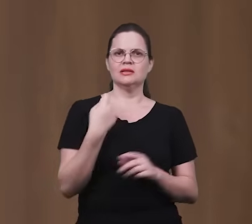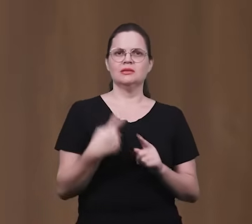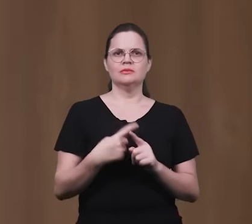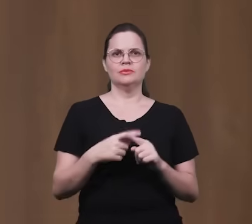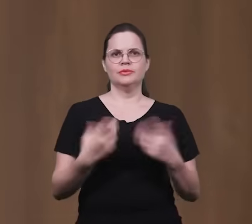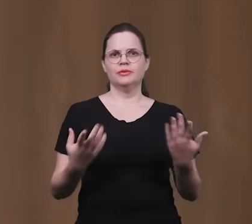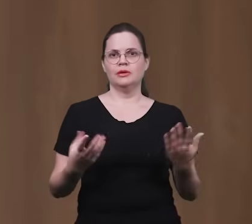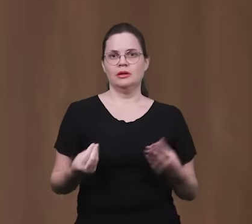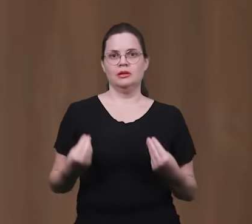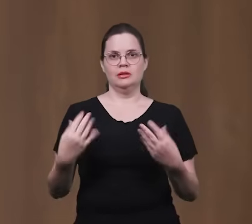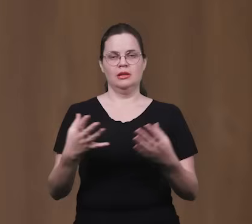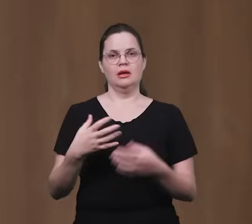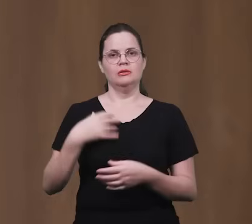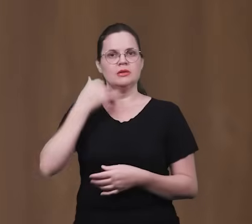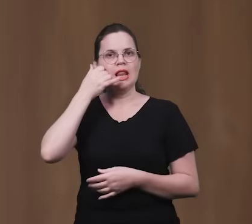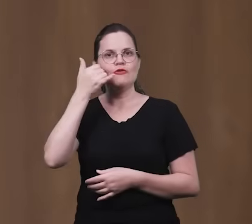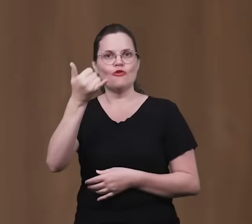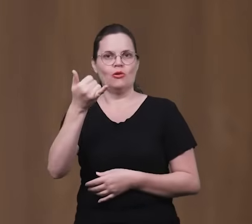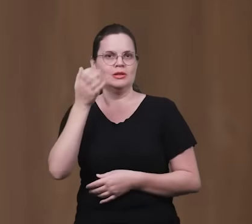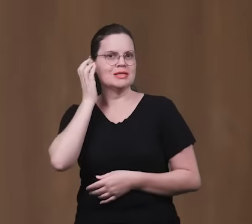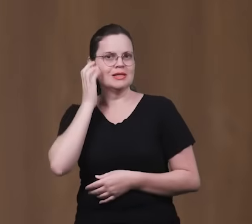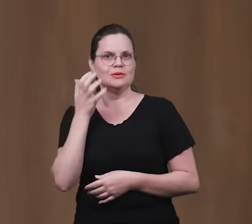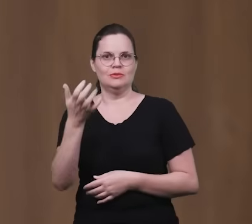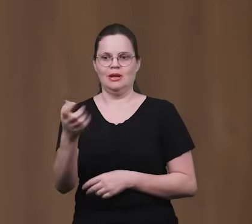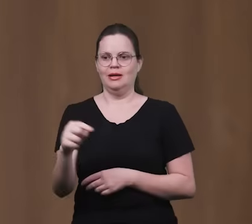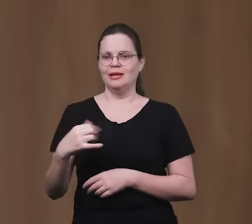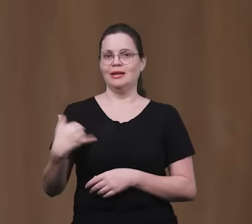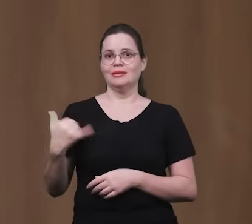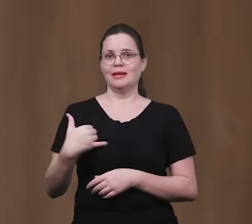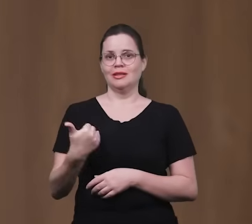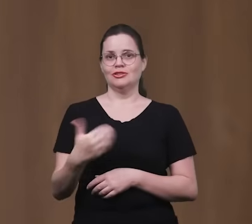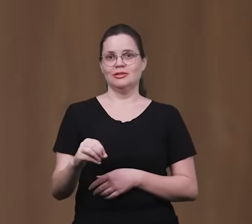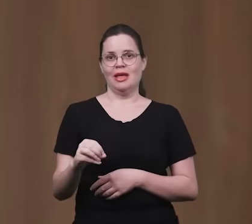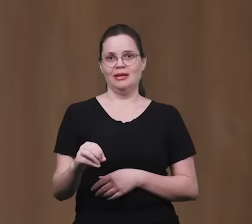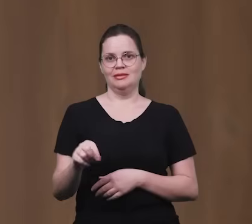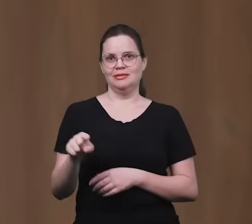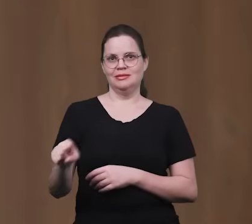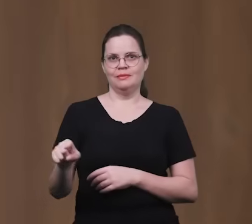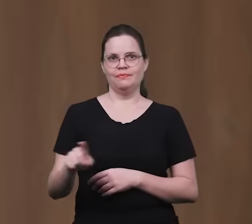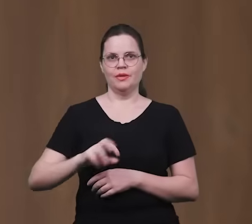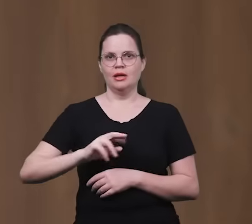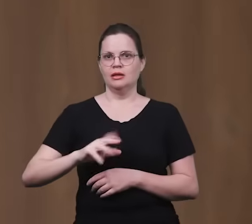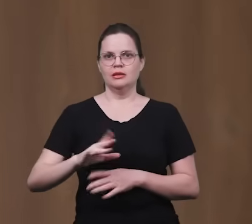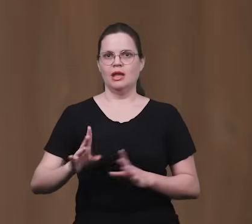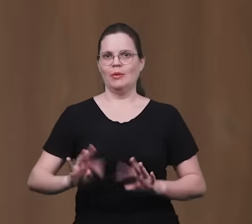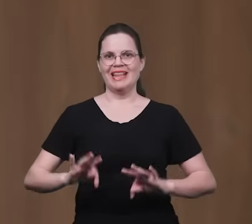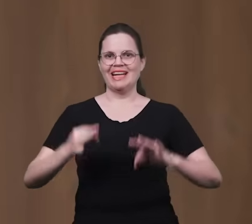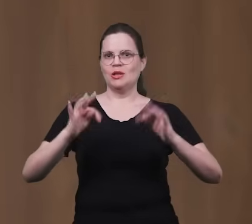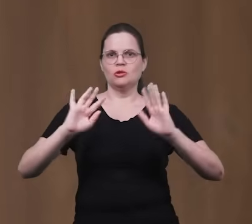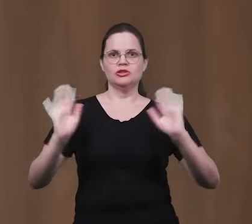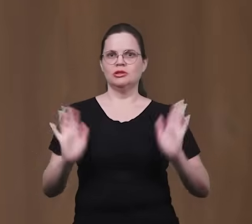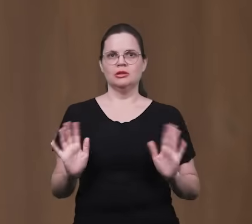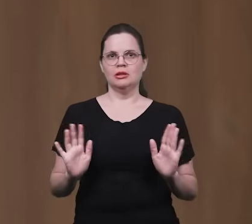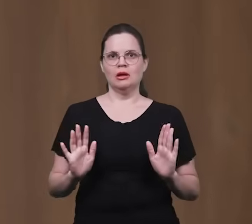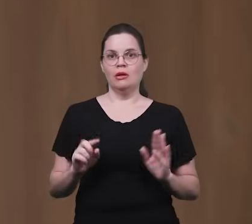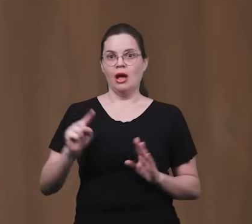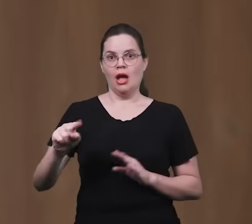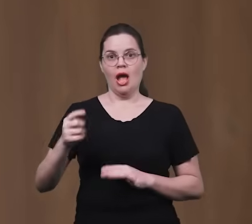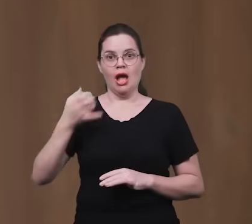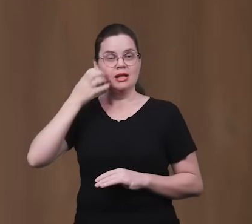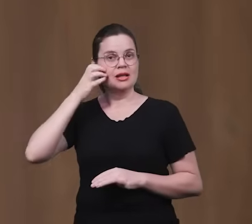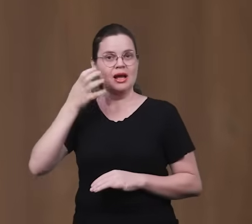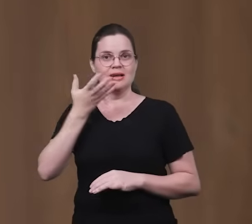deu um telefone para o filho, e ele tem 10 anos, né, um telefone de alta tecnologia, e ele derrubou o telefone e